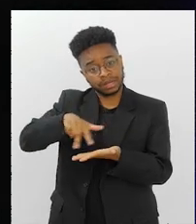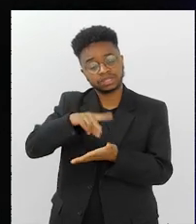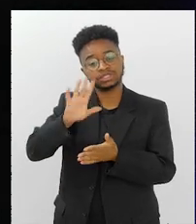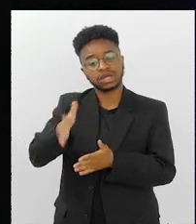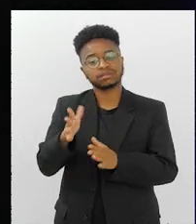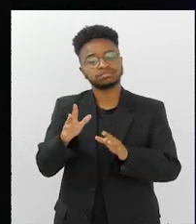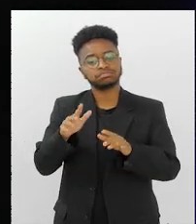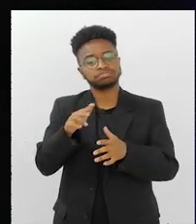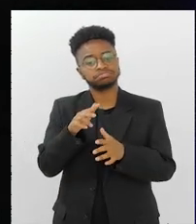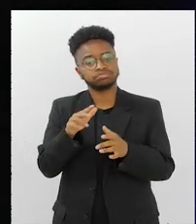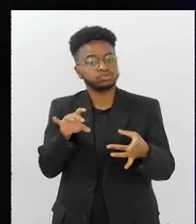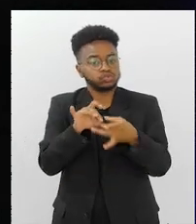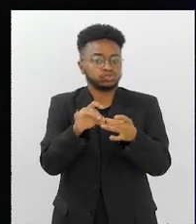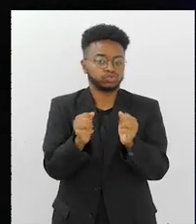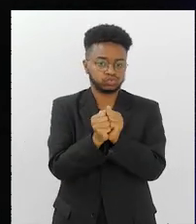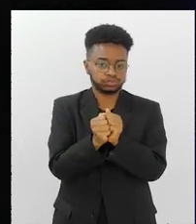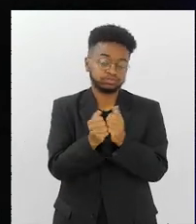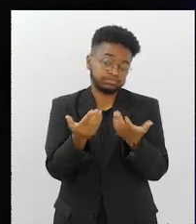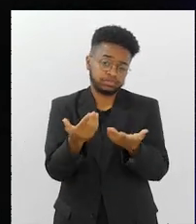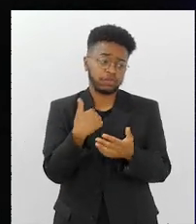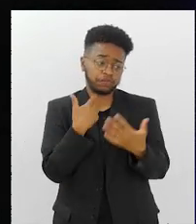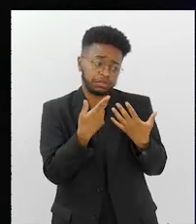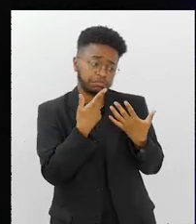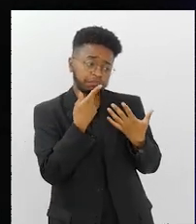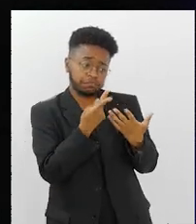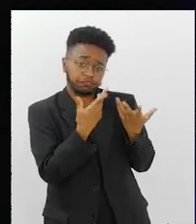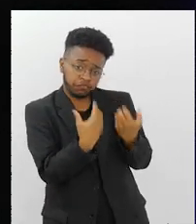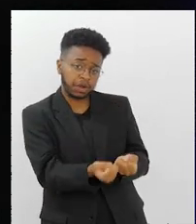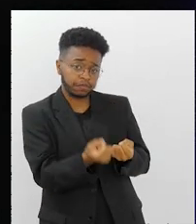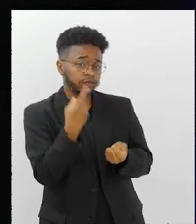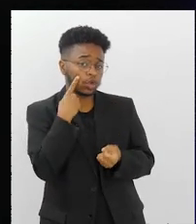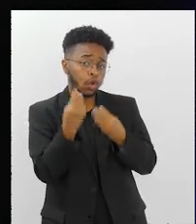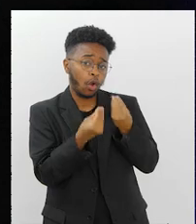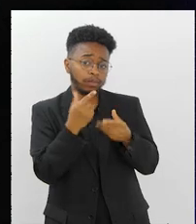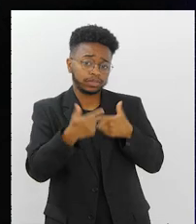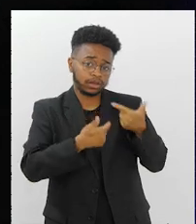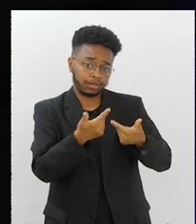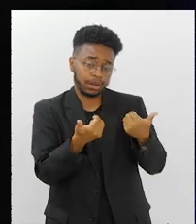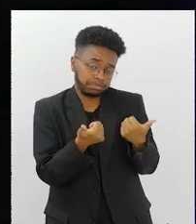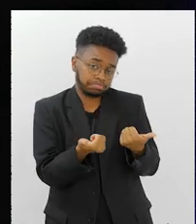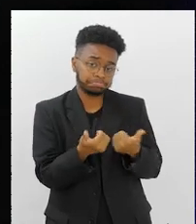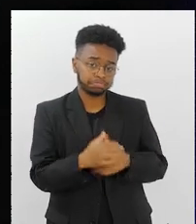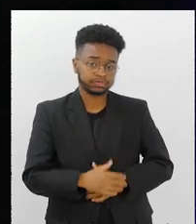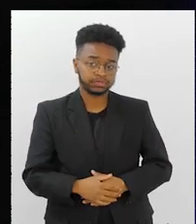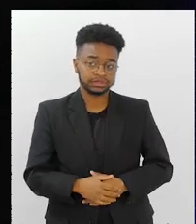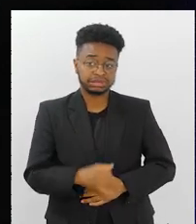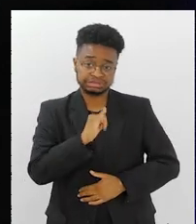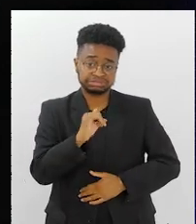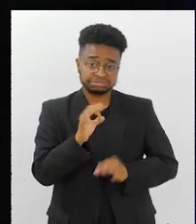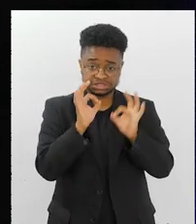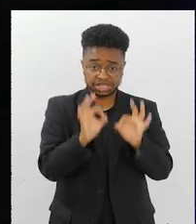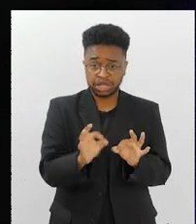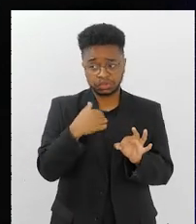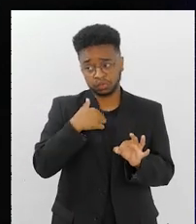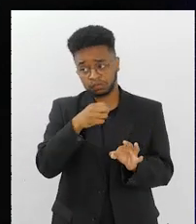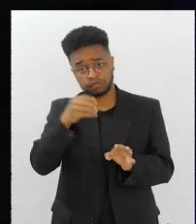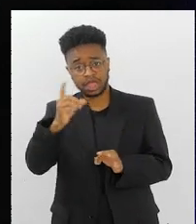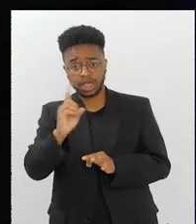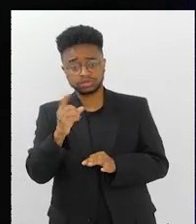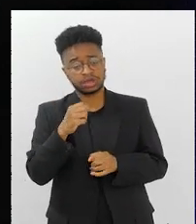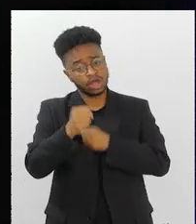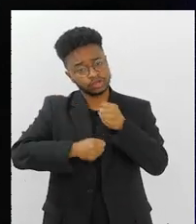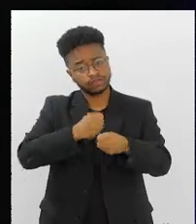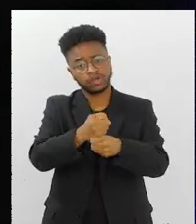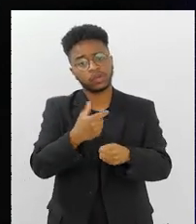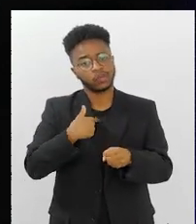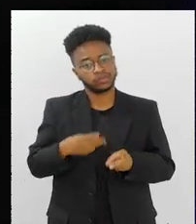bailarinas que já estão com ela falei pô vamos embora de repente vamos ver qual é né desse trabalho aí eh se der certo não viajo